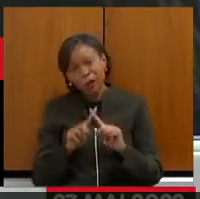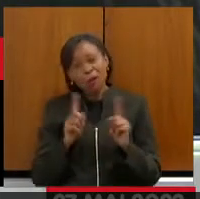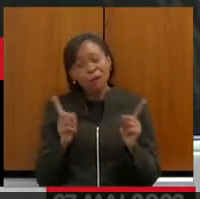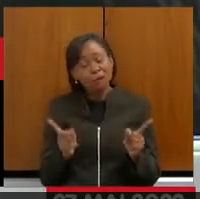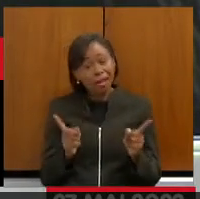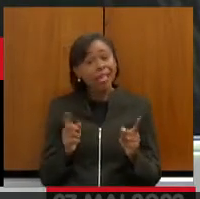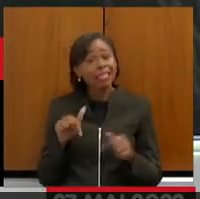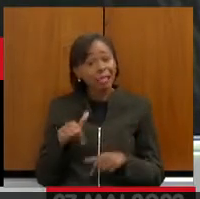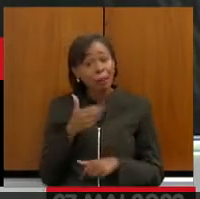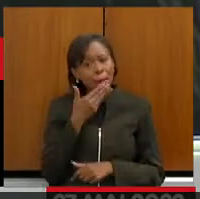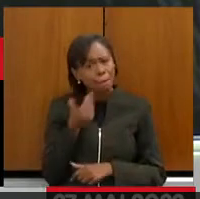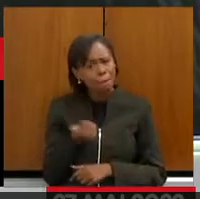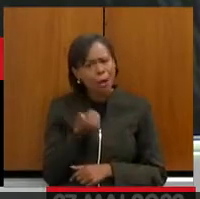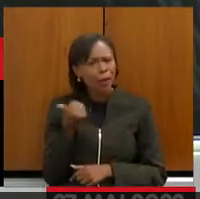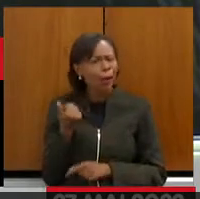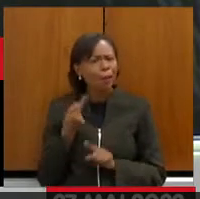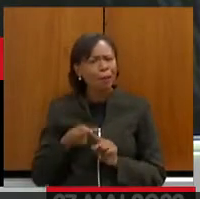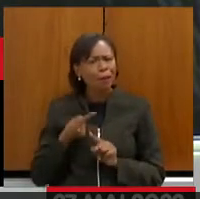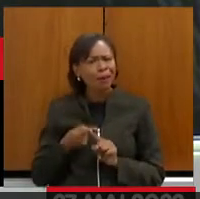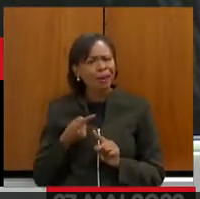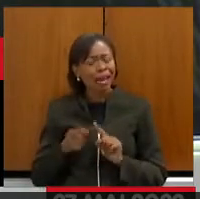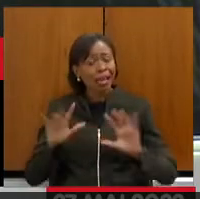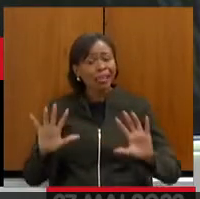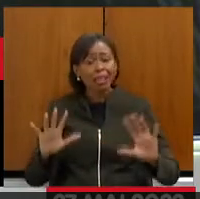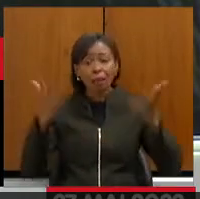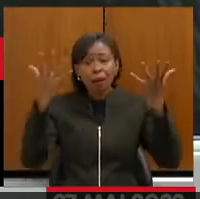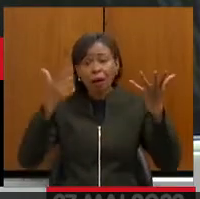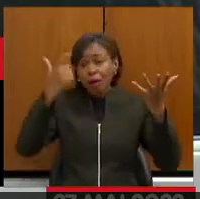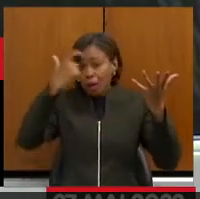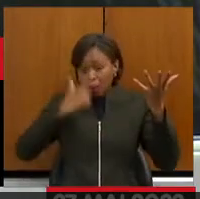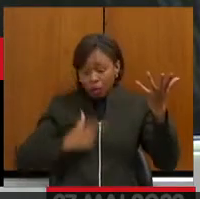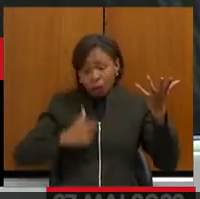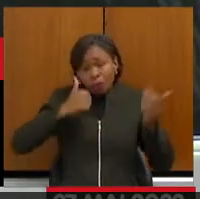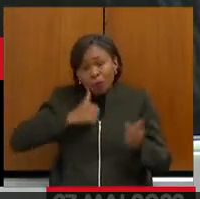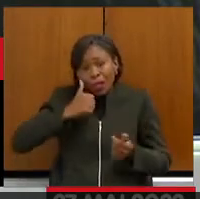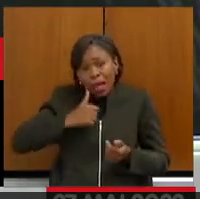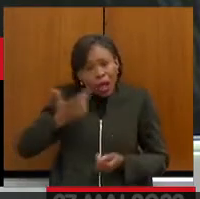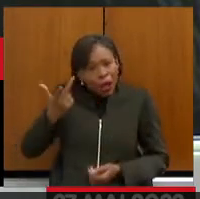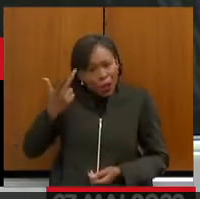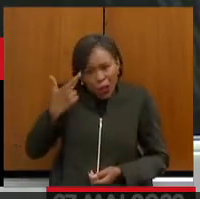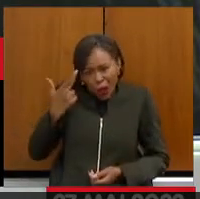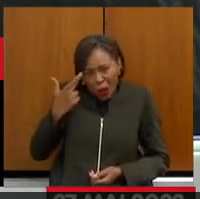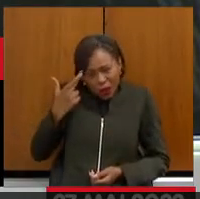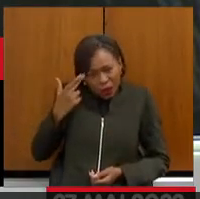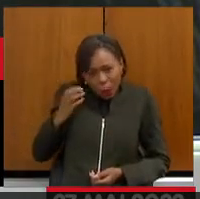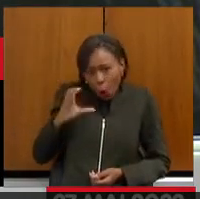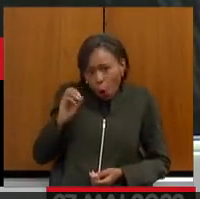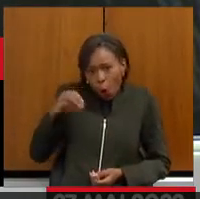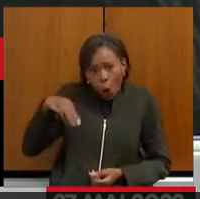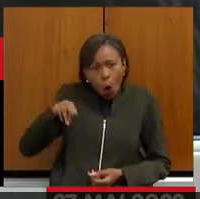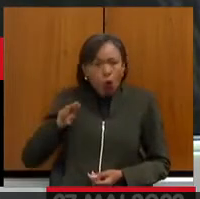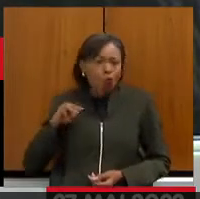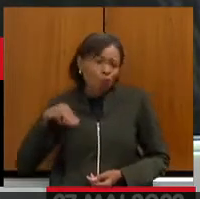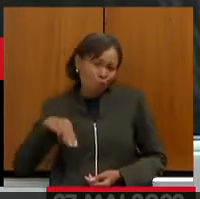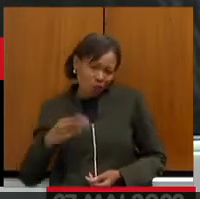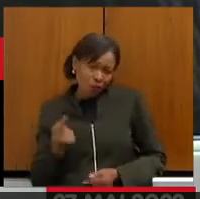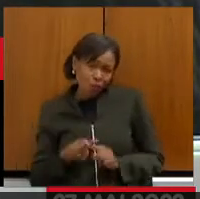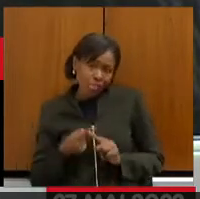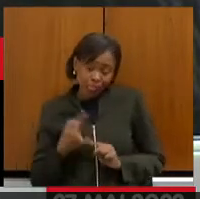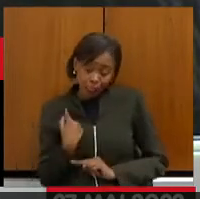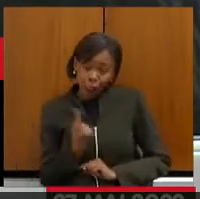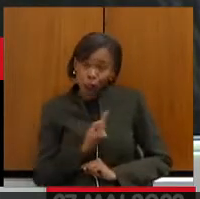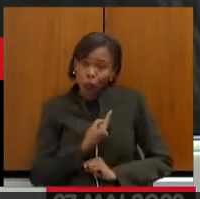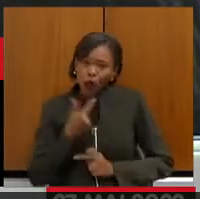parte desse evento né e Celebrar as mulheres comuns porque nós somos trabalhadores nós somos sinônimos